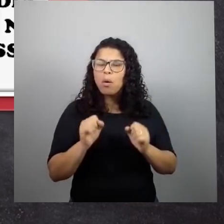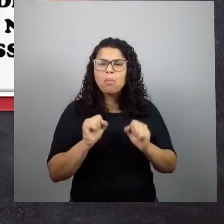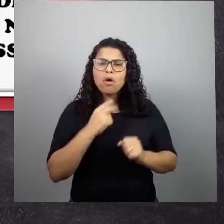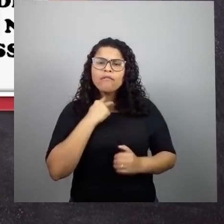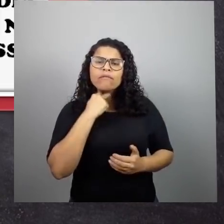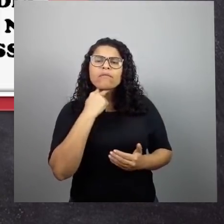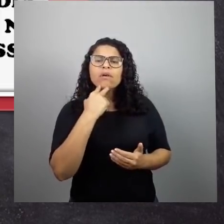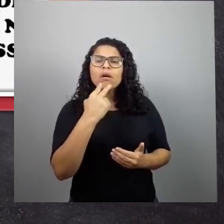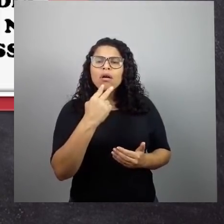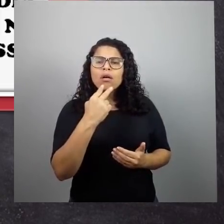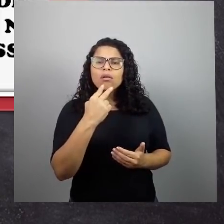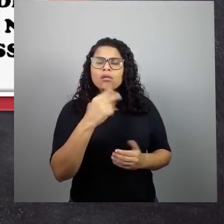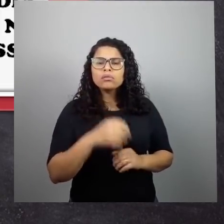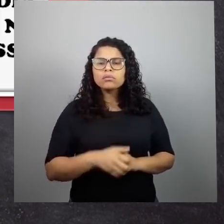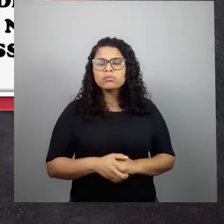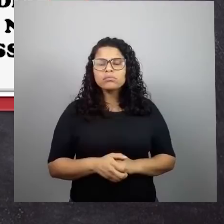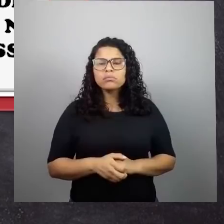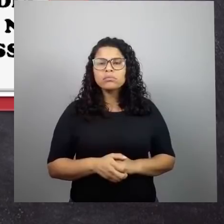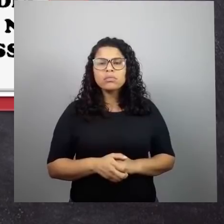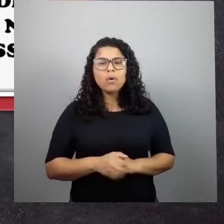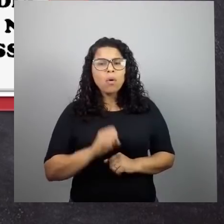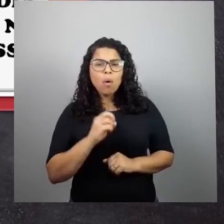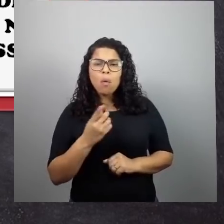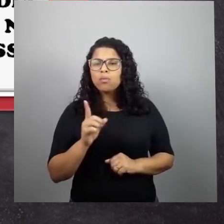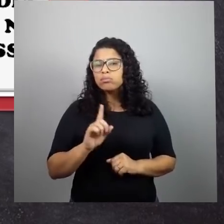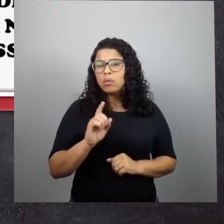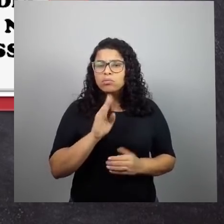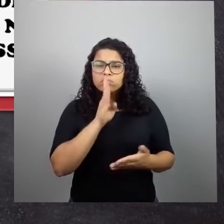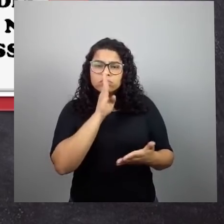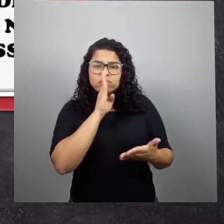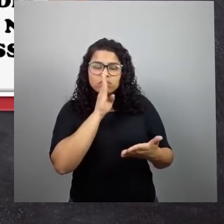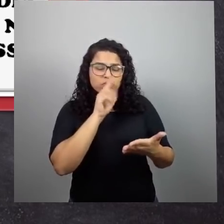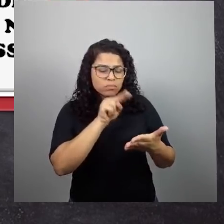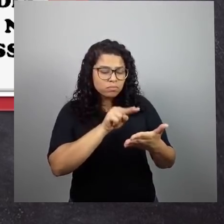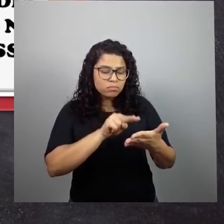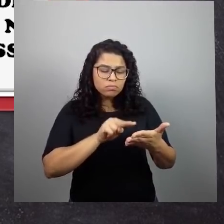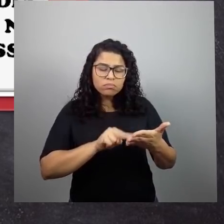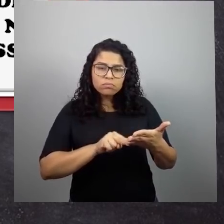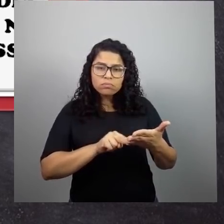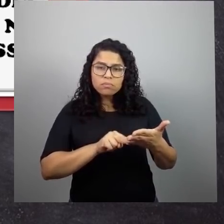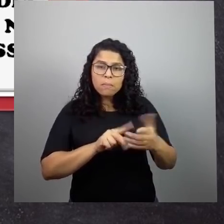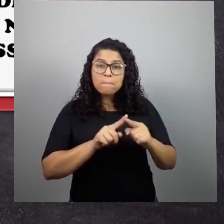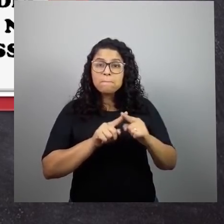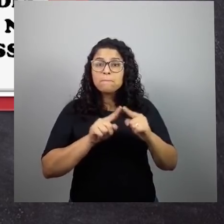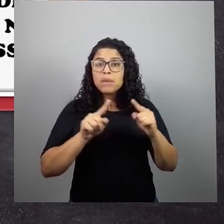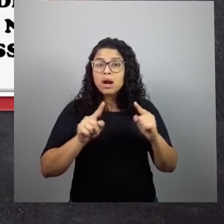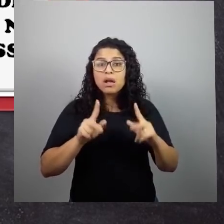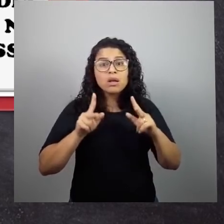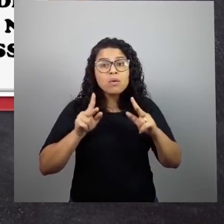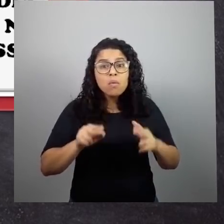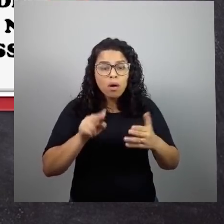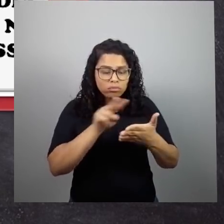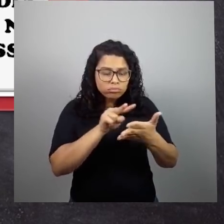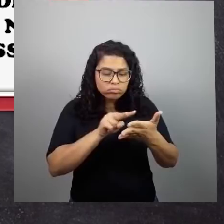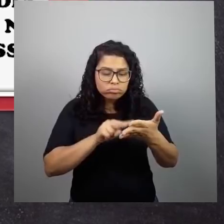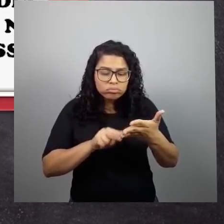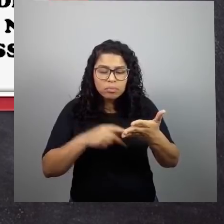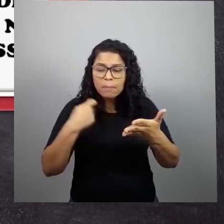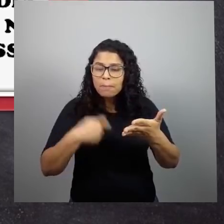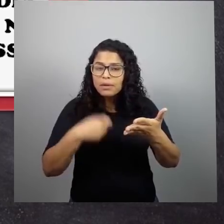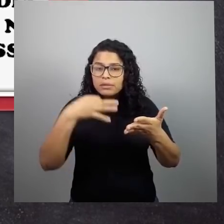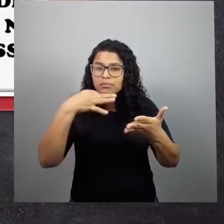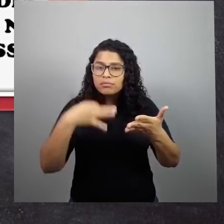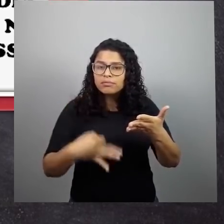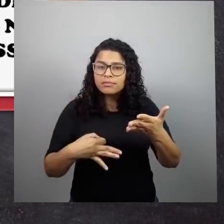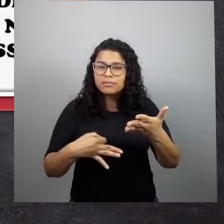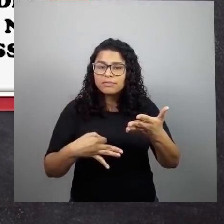voz alta, pode não ser, a gente pode estar lendo silenciosamente, mas temos que ler da mesma forma,